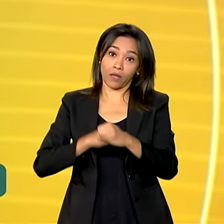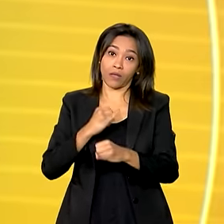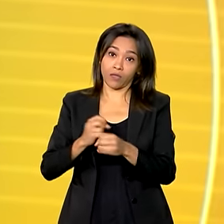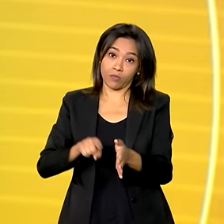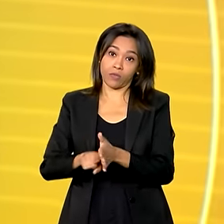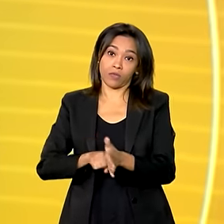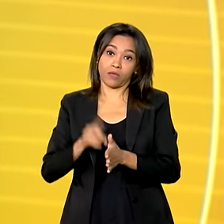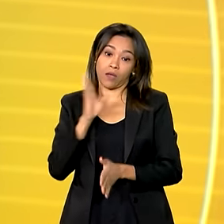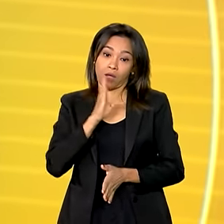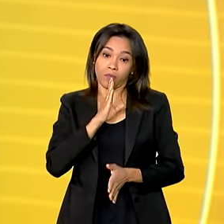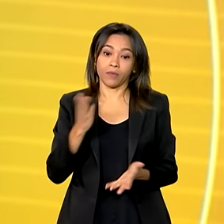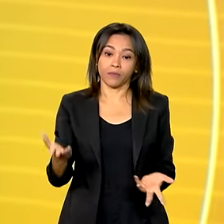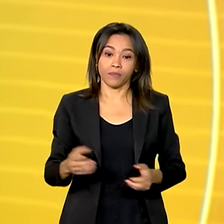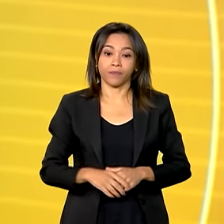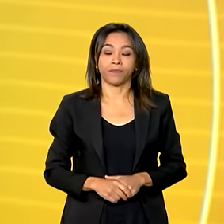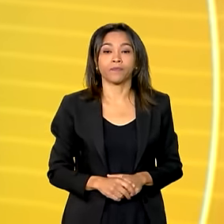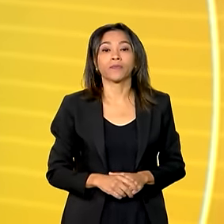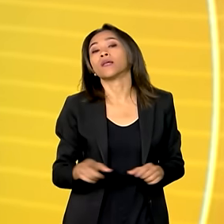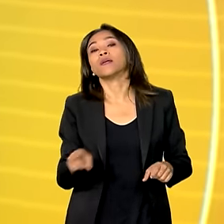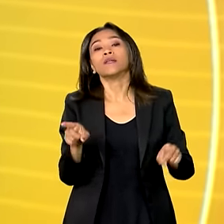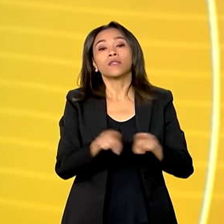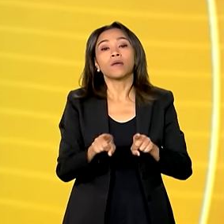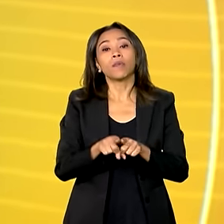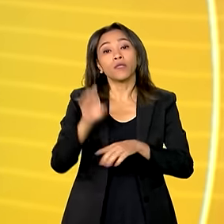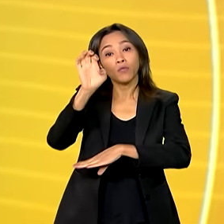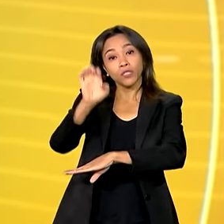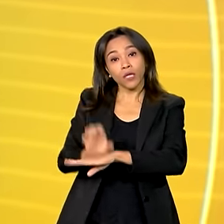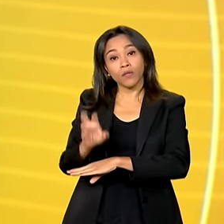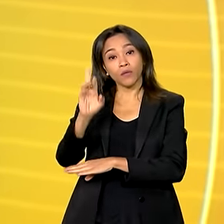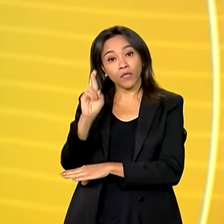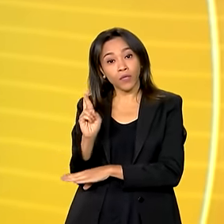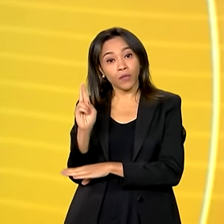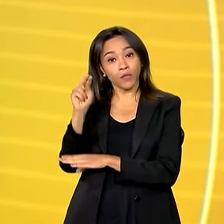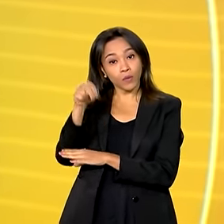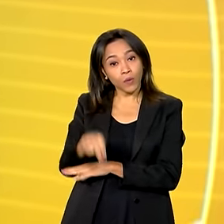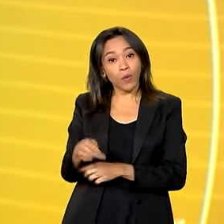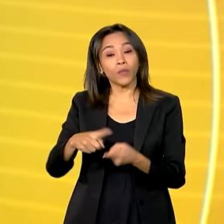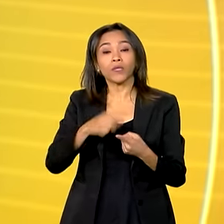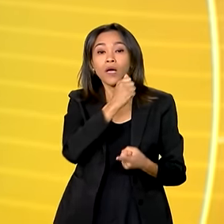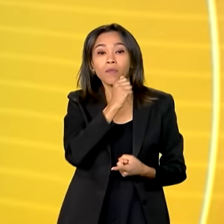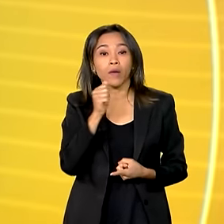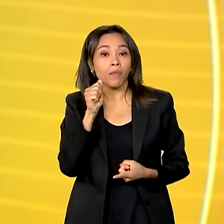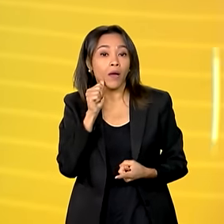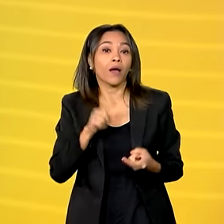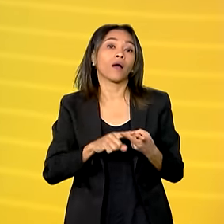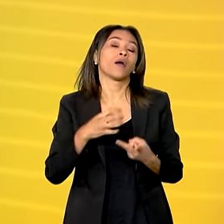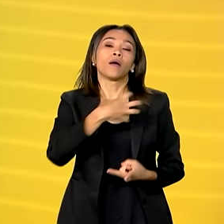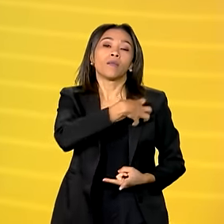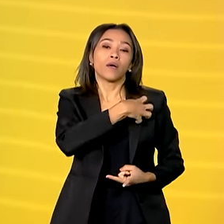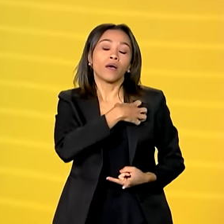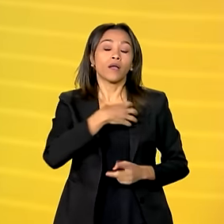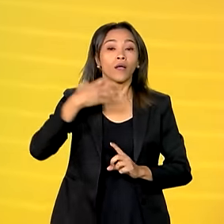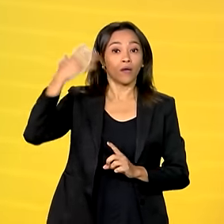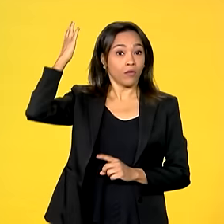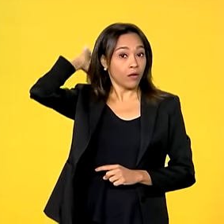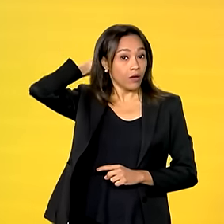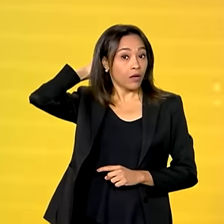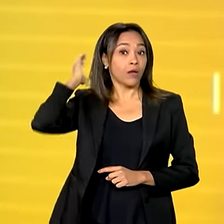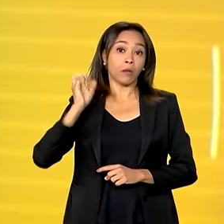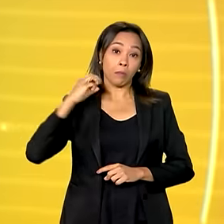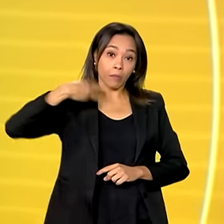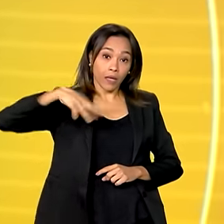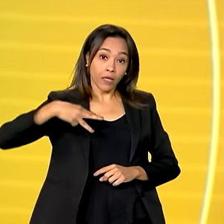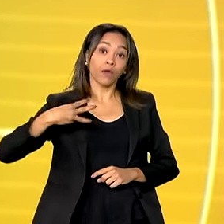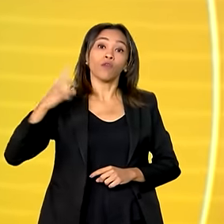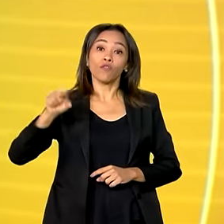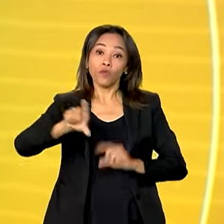rápida. Além do Rio Grande do Norte, Amapá, Bahia, Pará e Maranhão foram escolhidos para receber